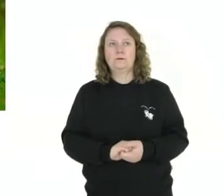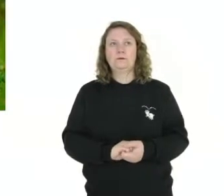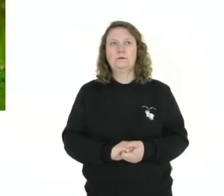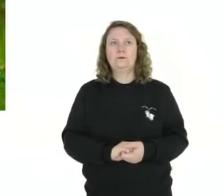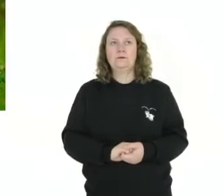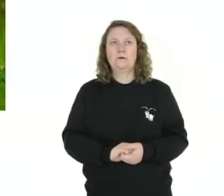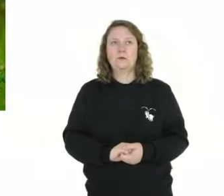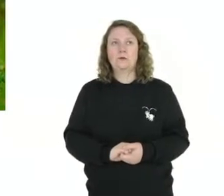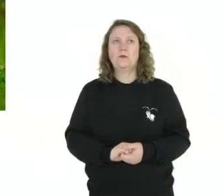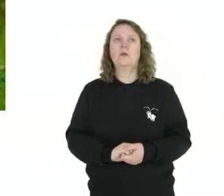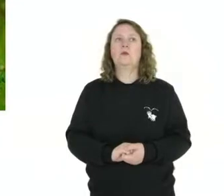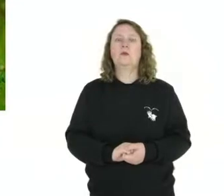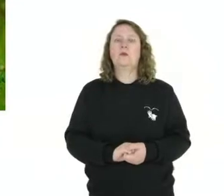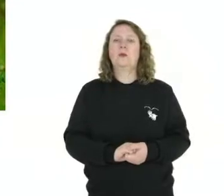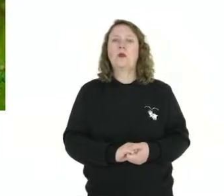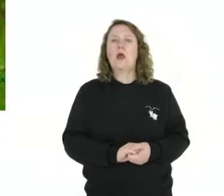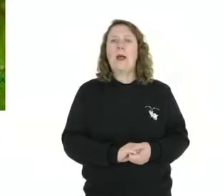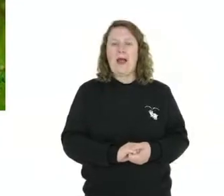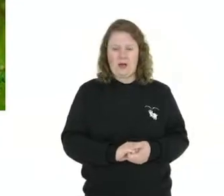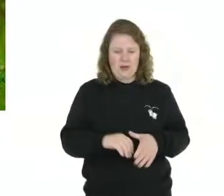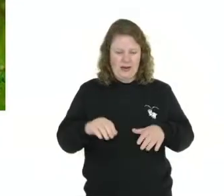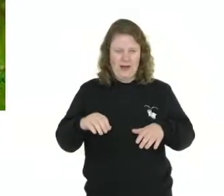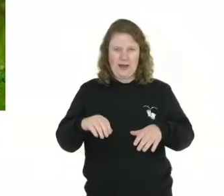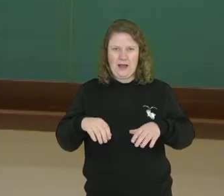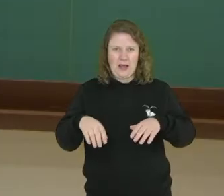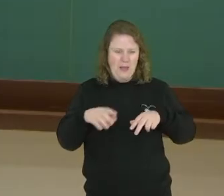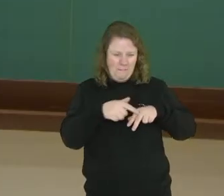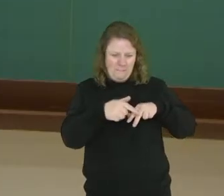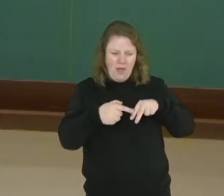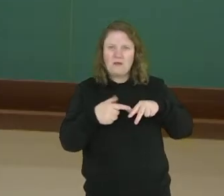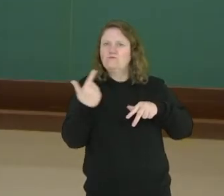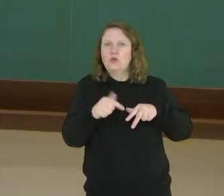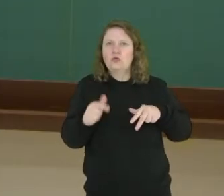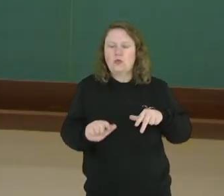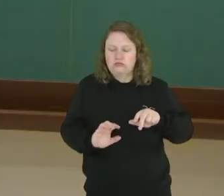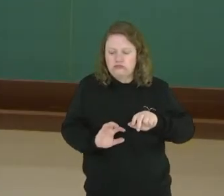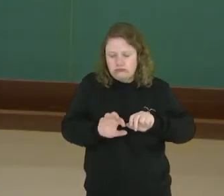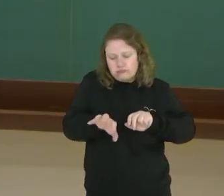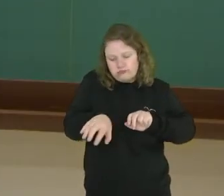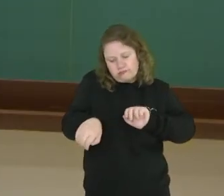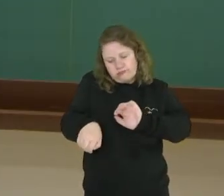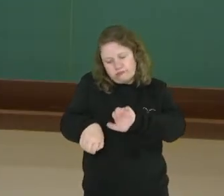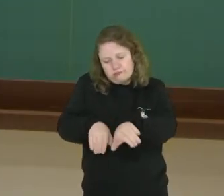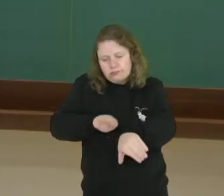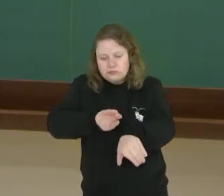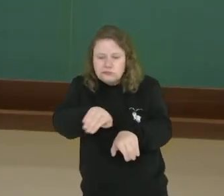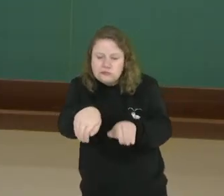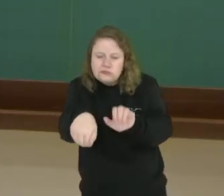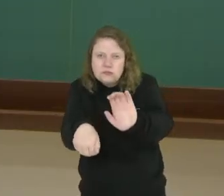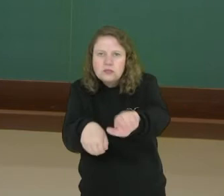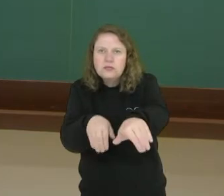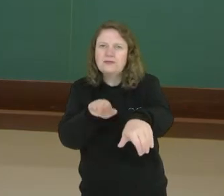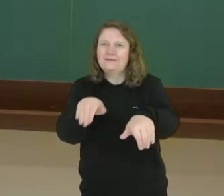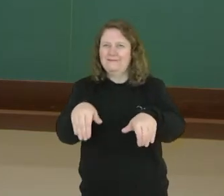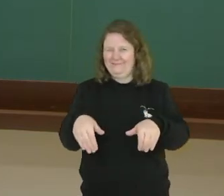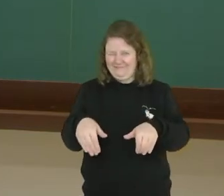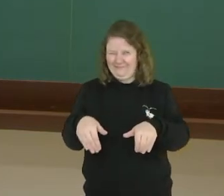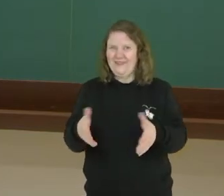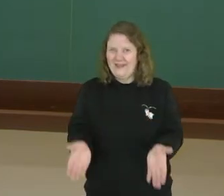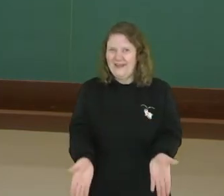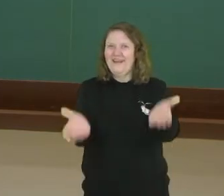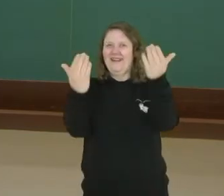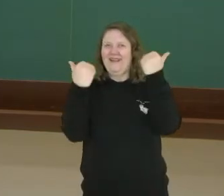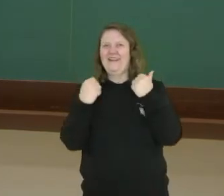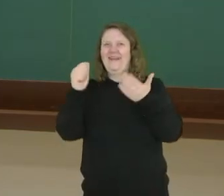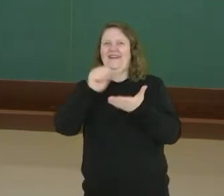que não têm pernas. Então, nós falamos, então, dos lacertílios e dos ofídeos. Muito bem, vamos fazer uma atividade? Então, vem